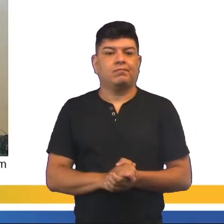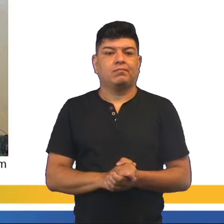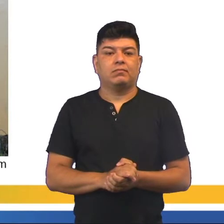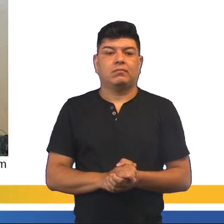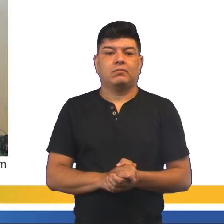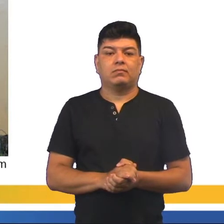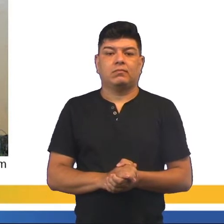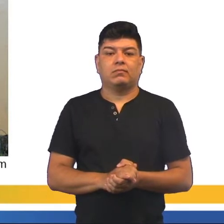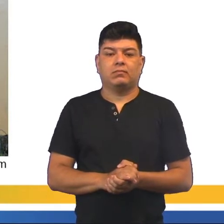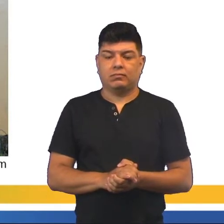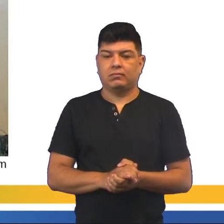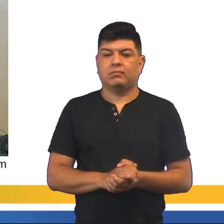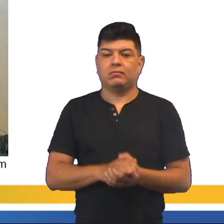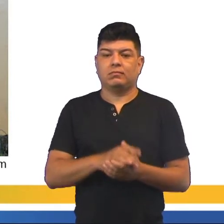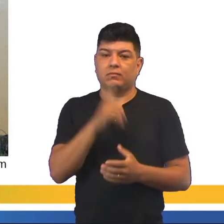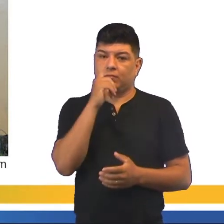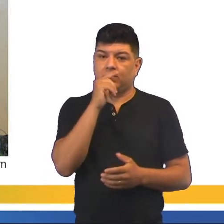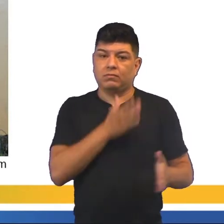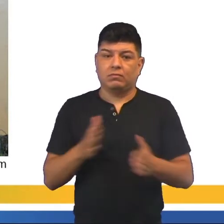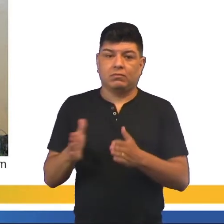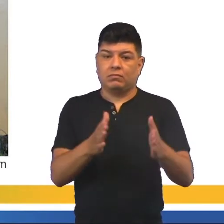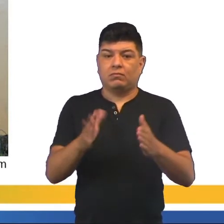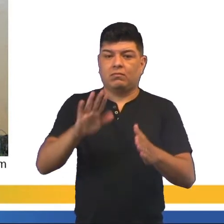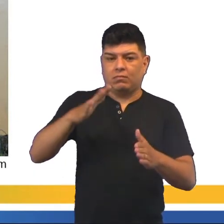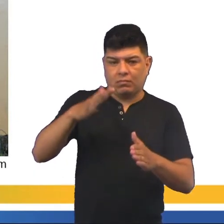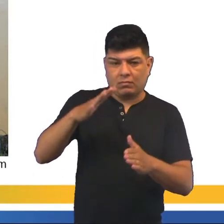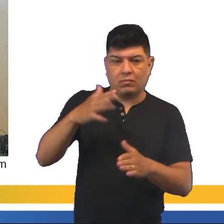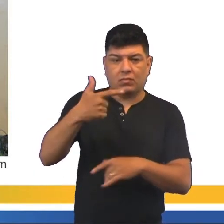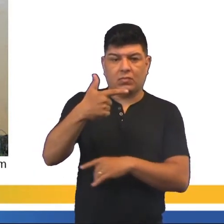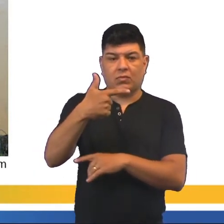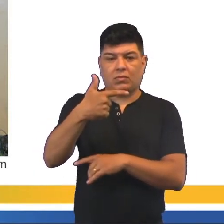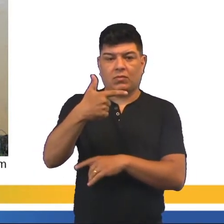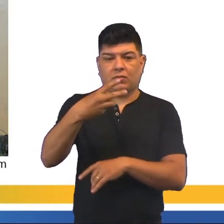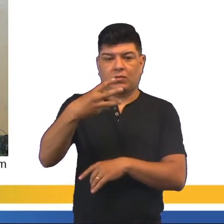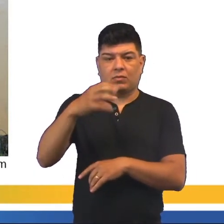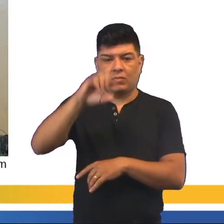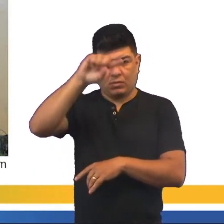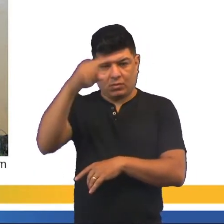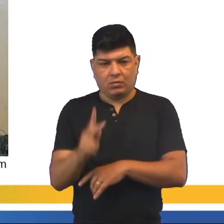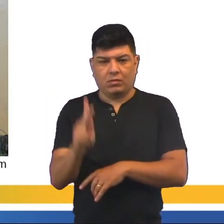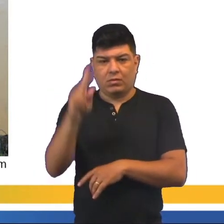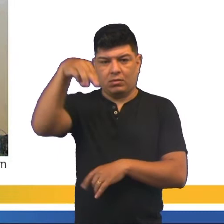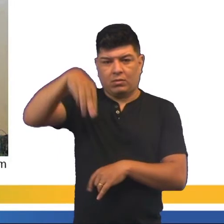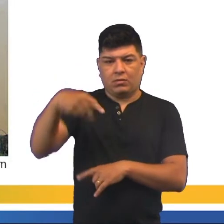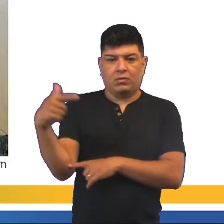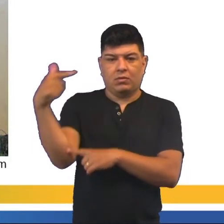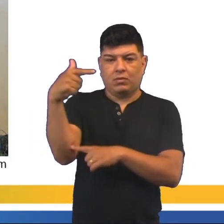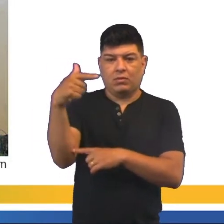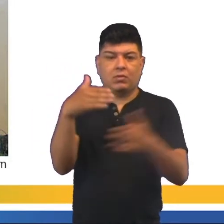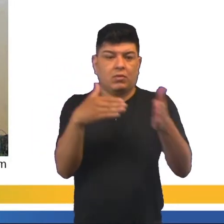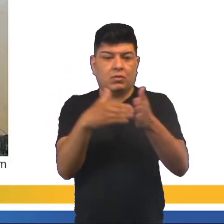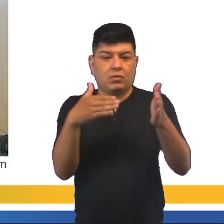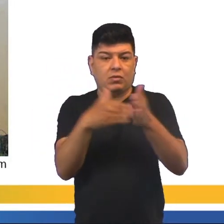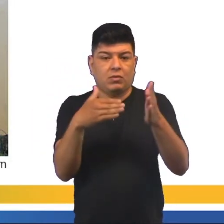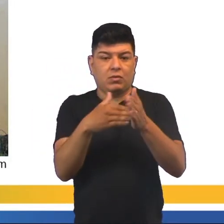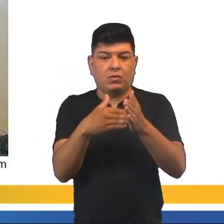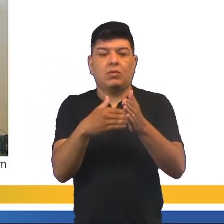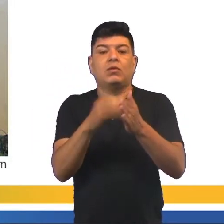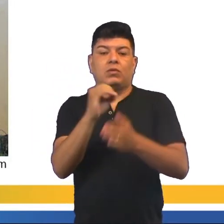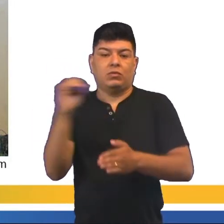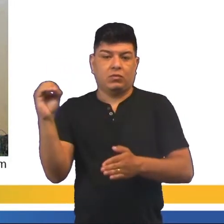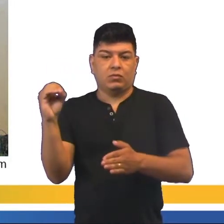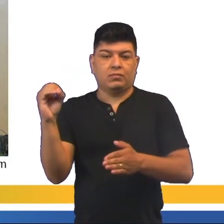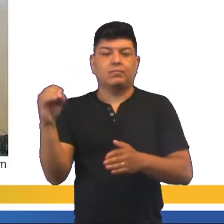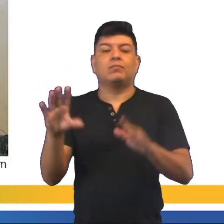Então, a bacia hidrográfica do Acre tem cerca de 230 mil quilômetros quadrados e situa-se no limite ocidental da